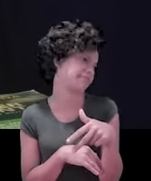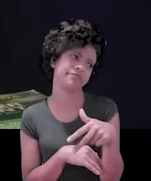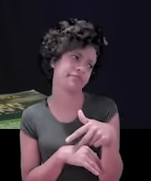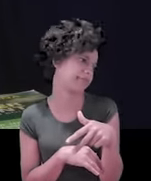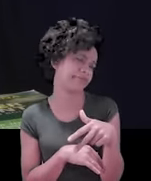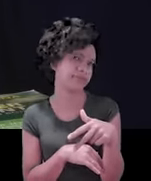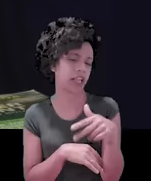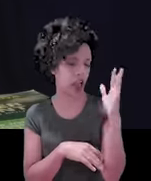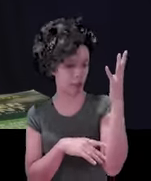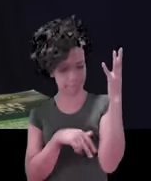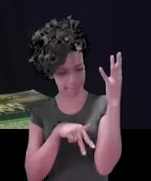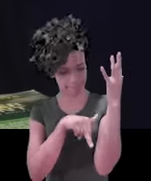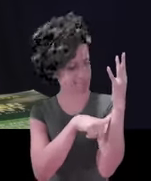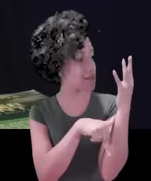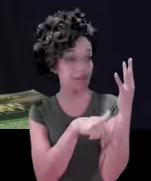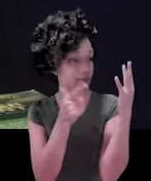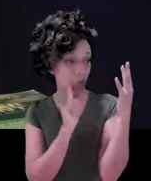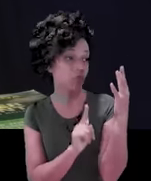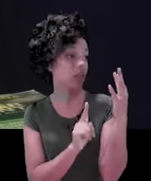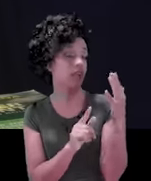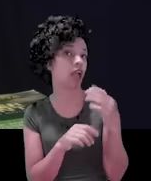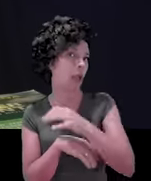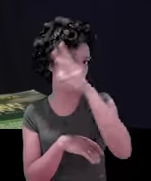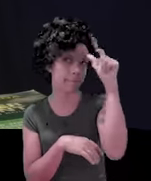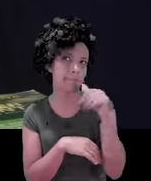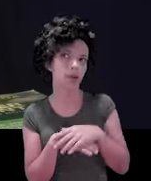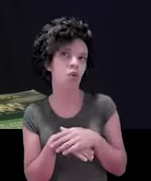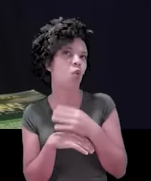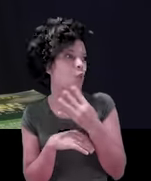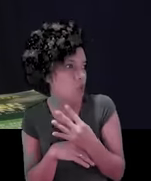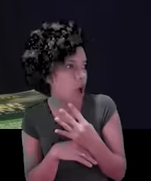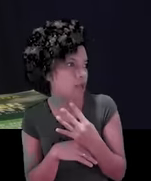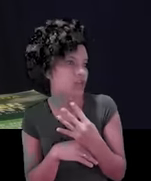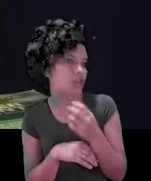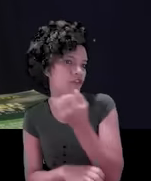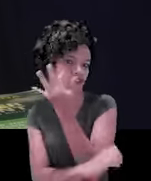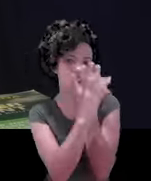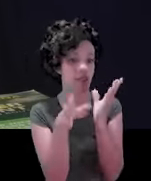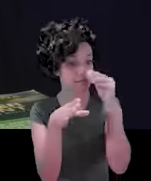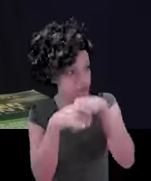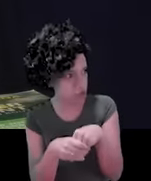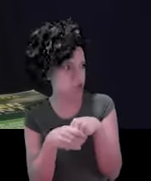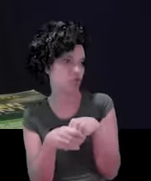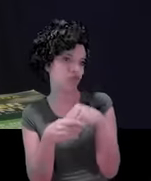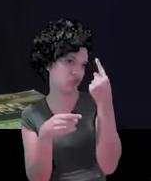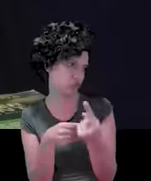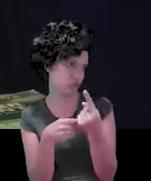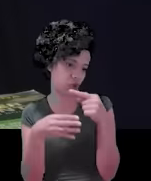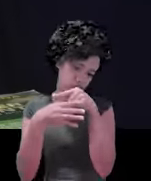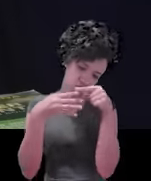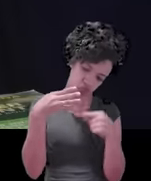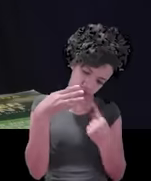era Amazônia eu diria que elas são 14 por é florestas dentro de uma Epson muitos